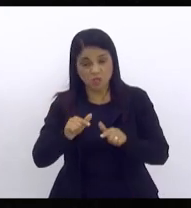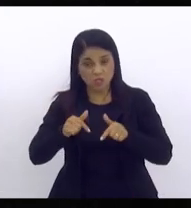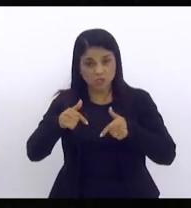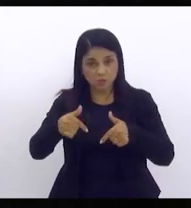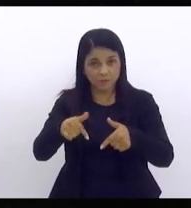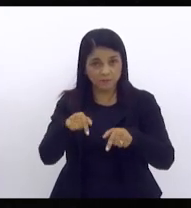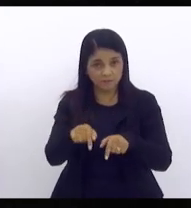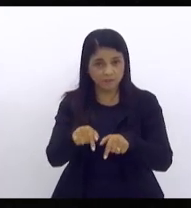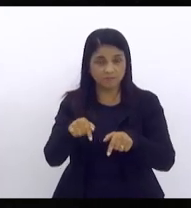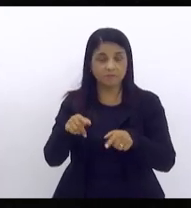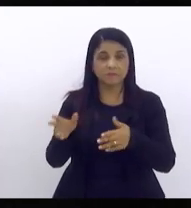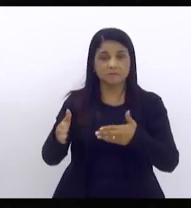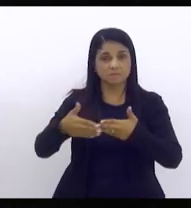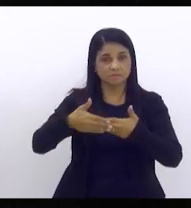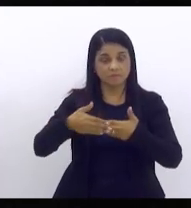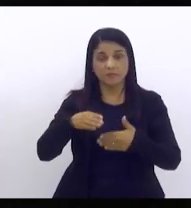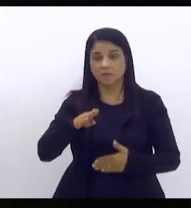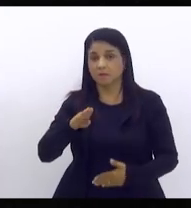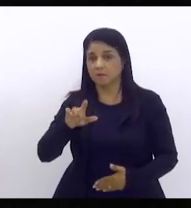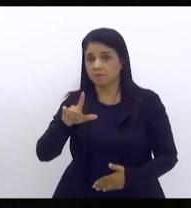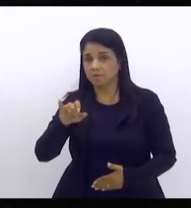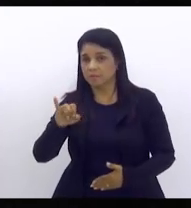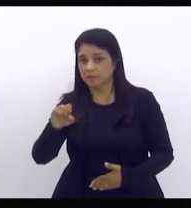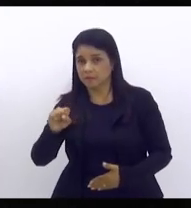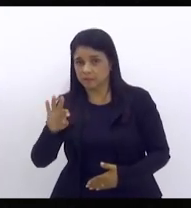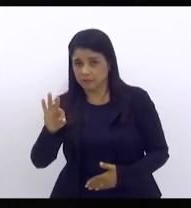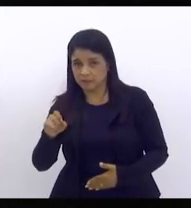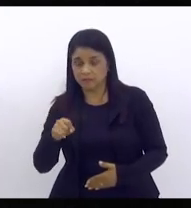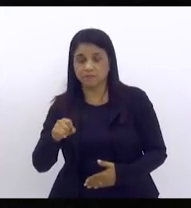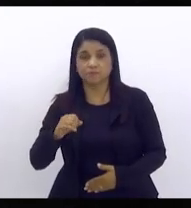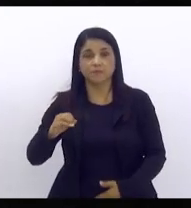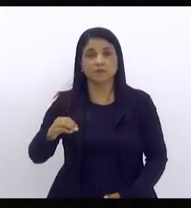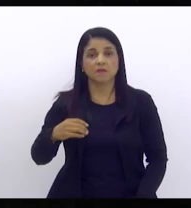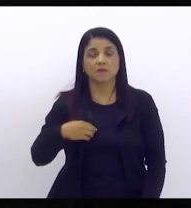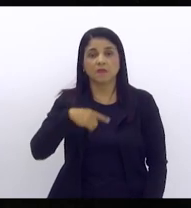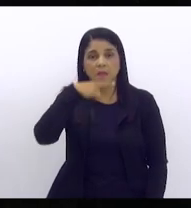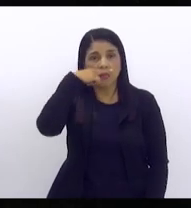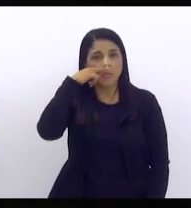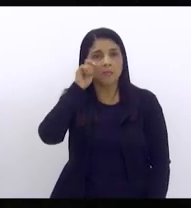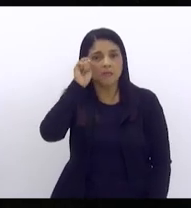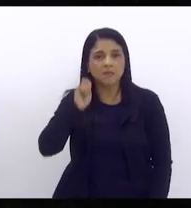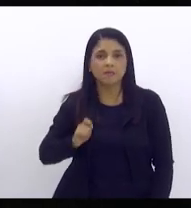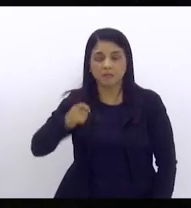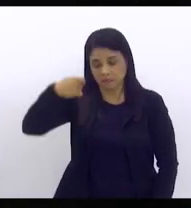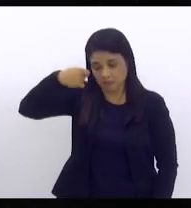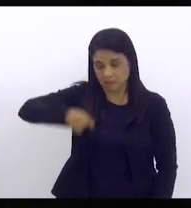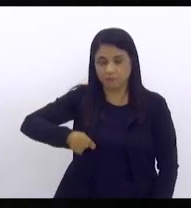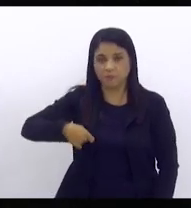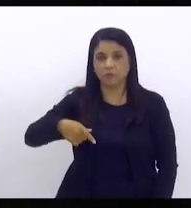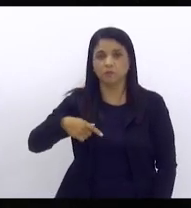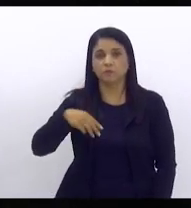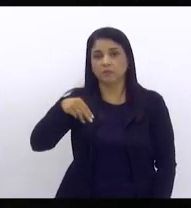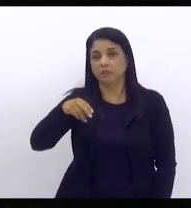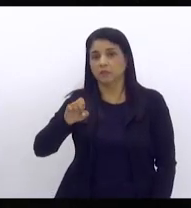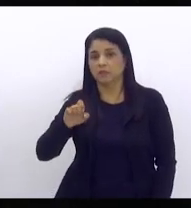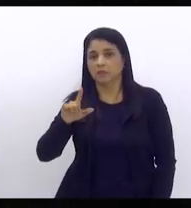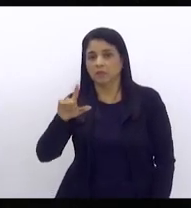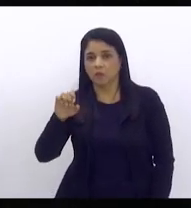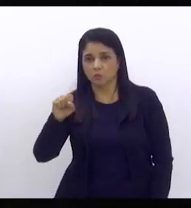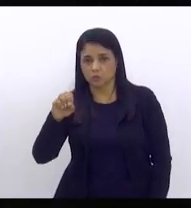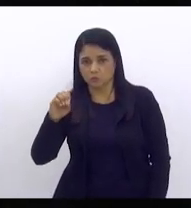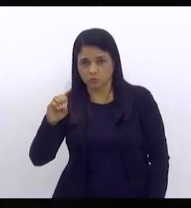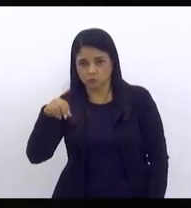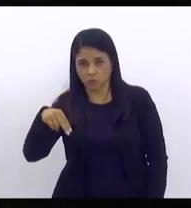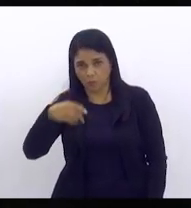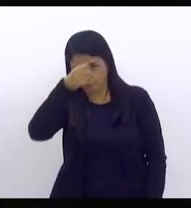anuência do prefeito de São Gonçalo, o prefeito Capitão Nelson, que é do partido de Vossas Excelências. Né? Quero colocar